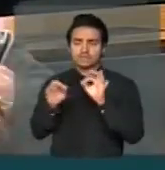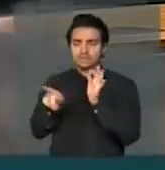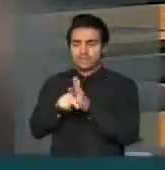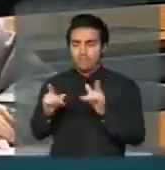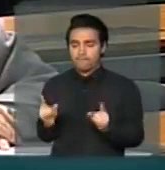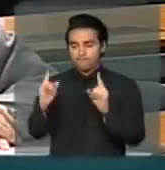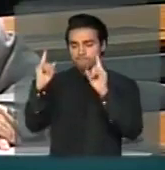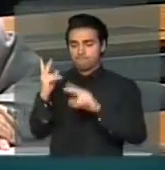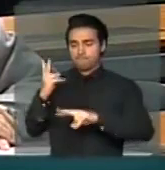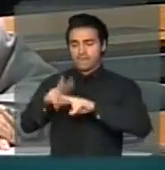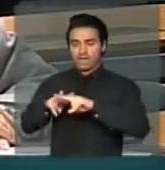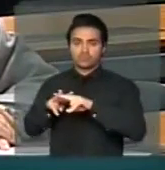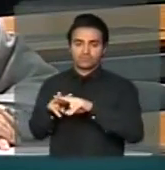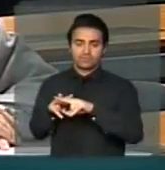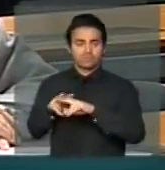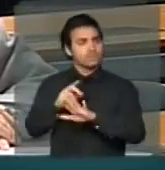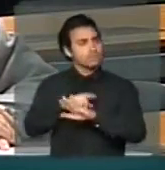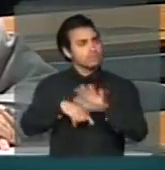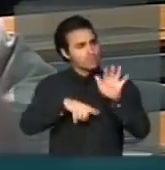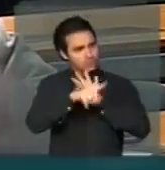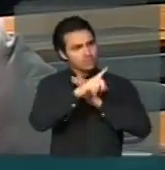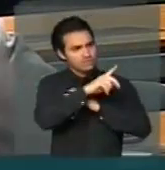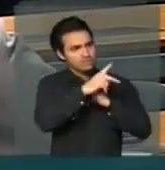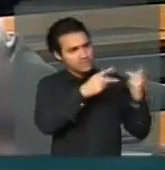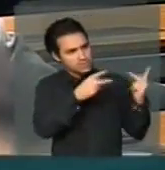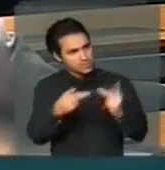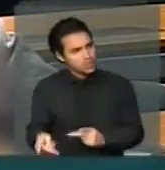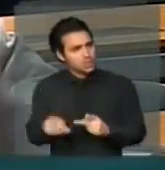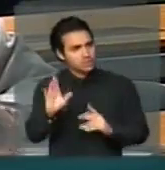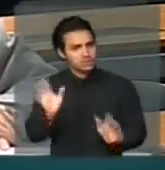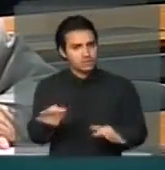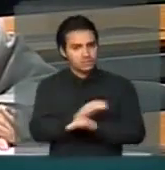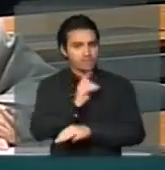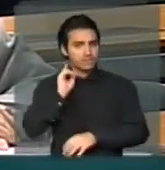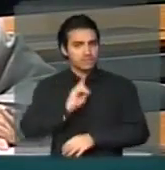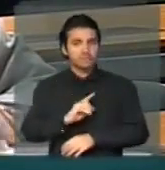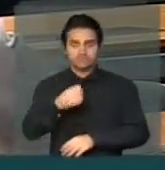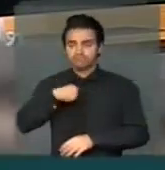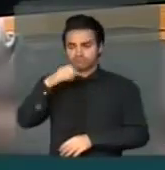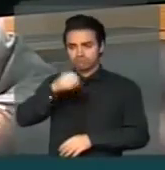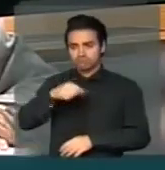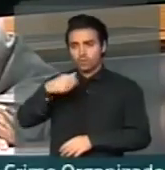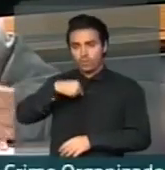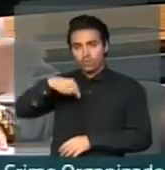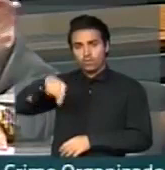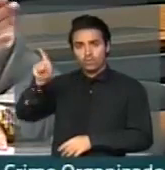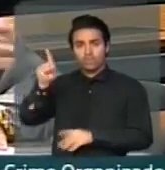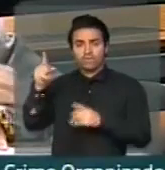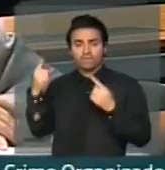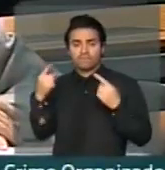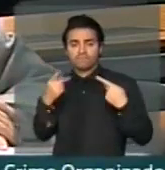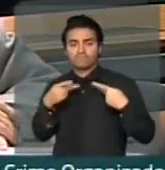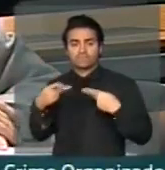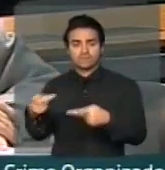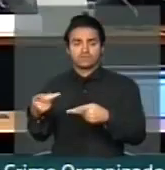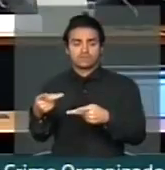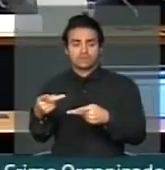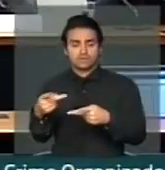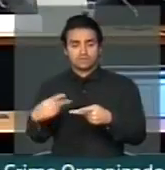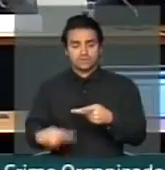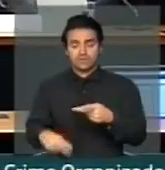mas está parada a obra agora os senhores Foram visitar a em Minas Gerais eu fui visitar Visitei pela comissão aqui de